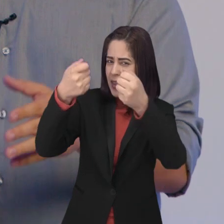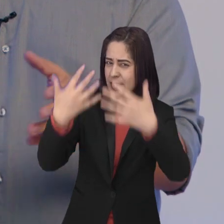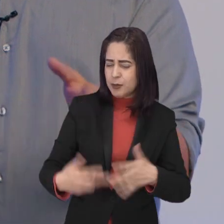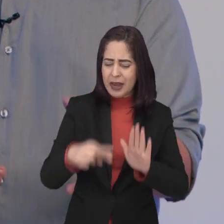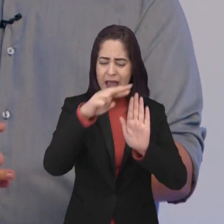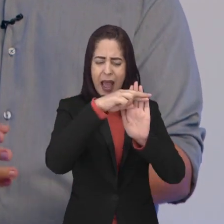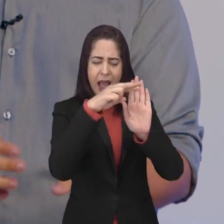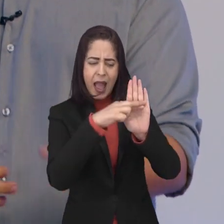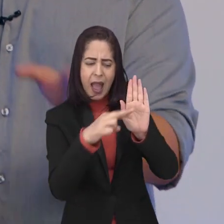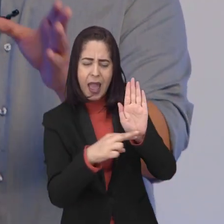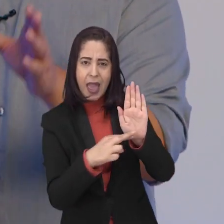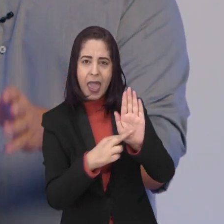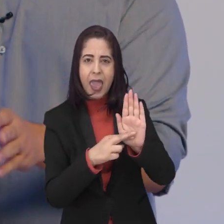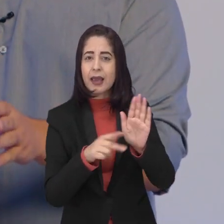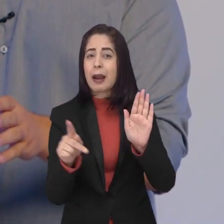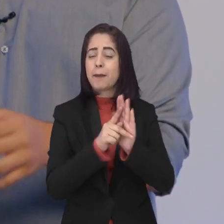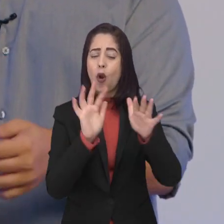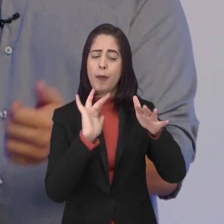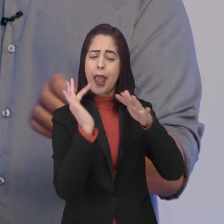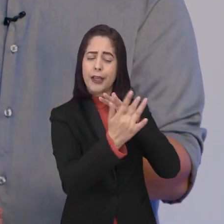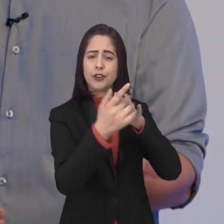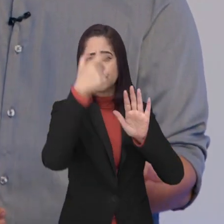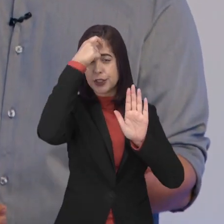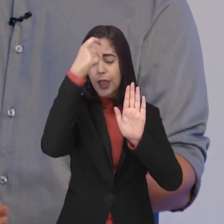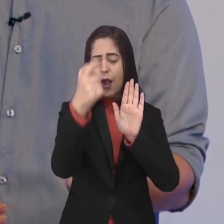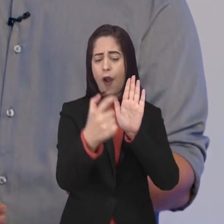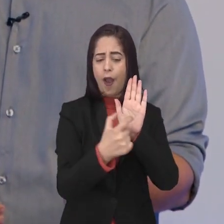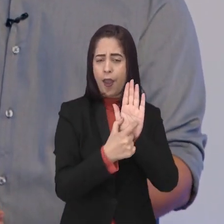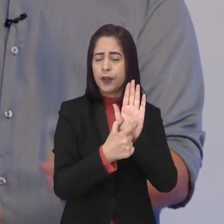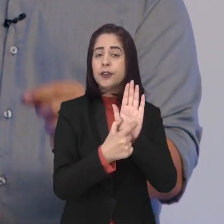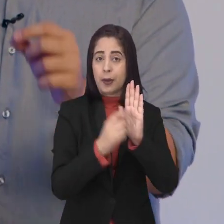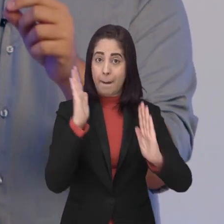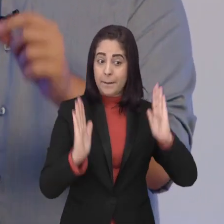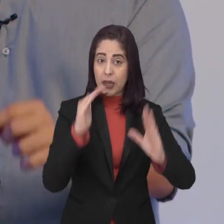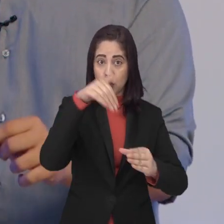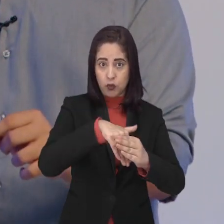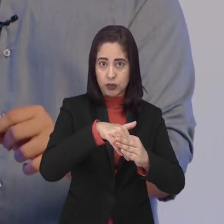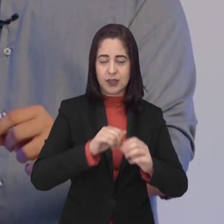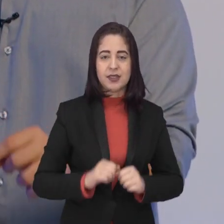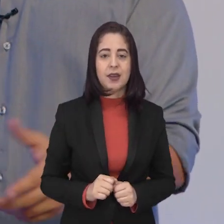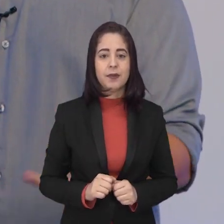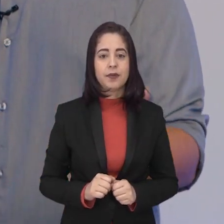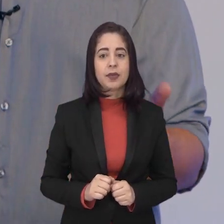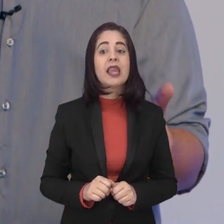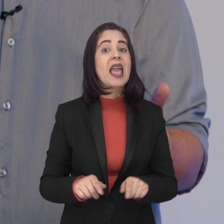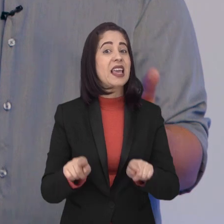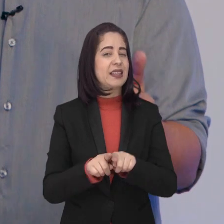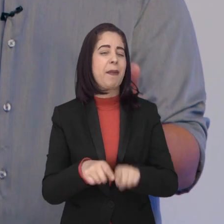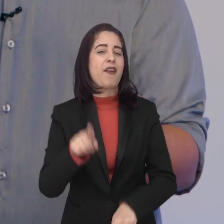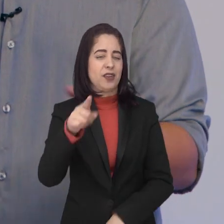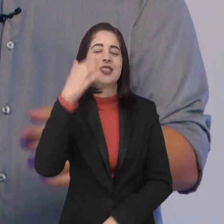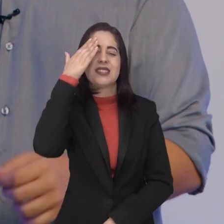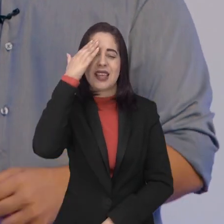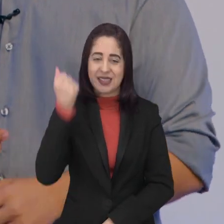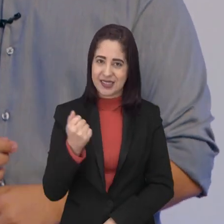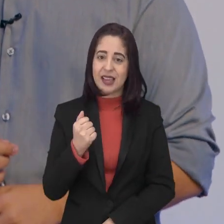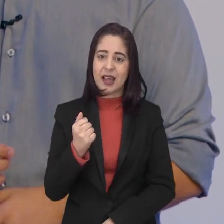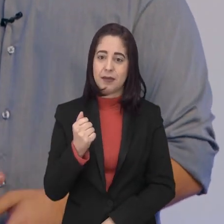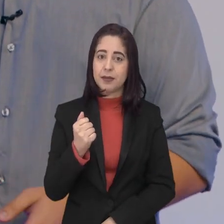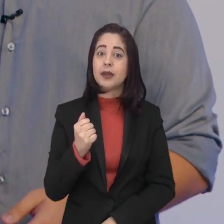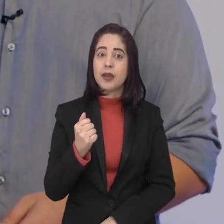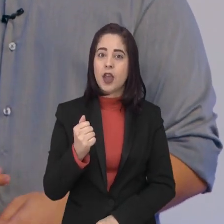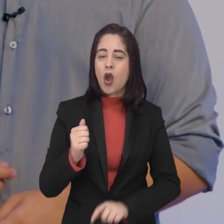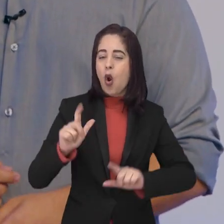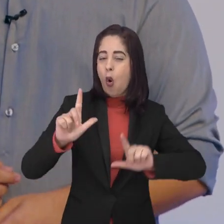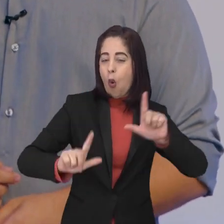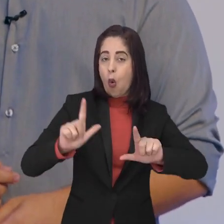contar algumas regras sobre redes sociais e inteligência artificial nas eleições. E no Cidadania em Pauta, você já sabe,